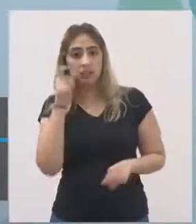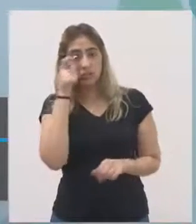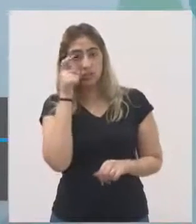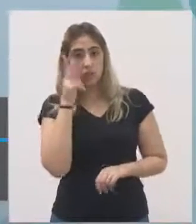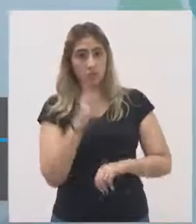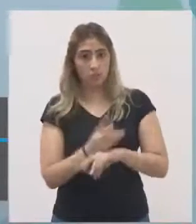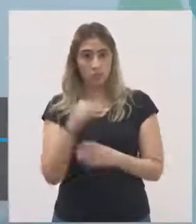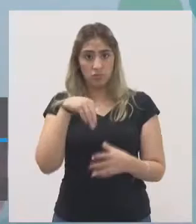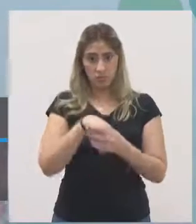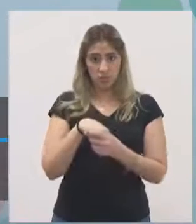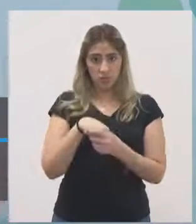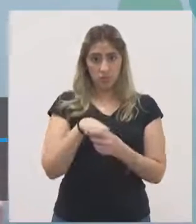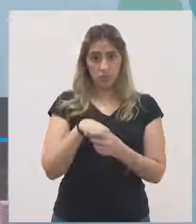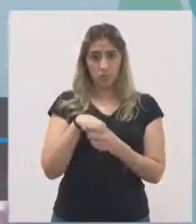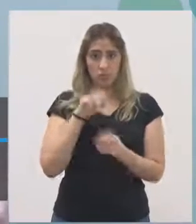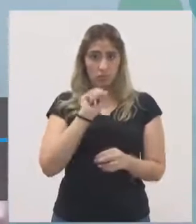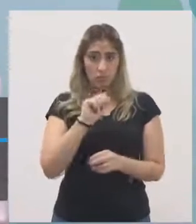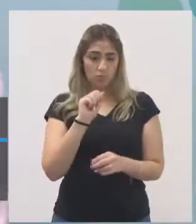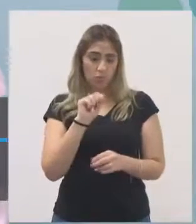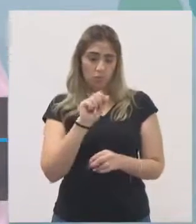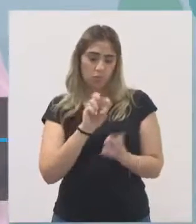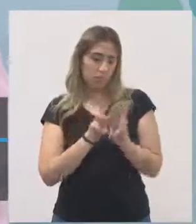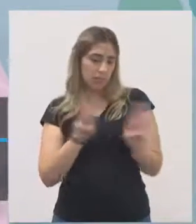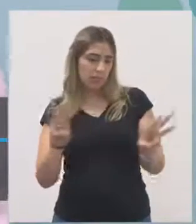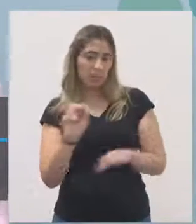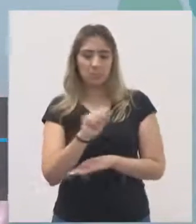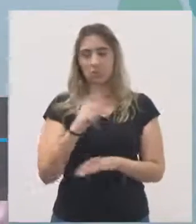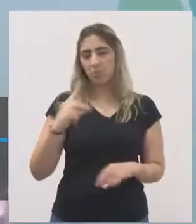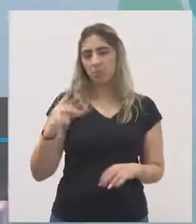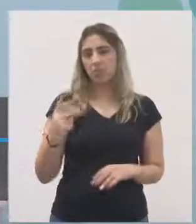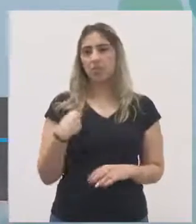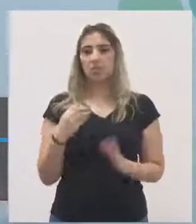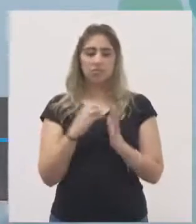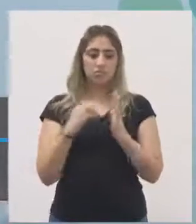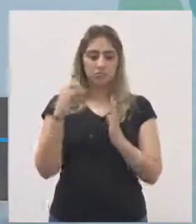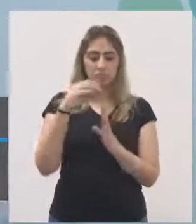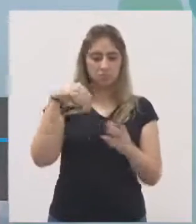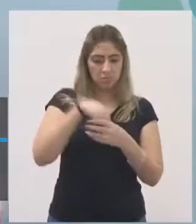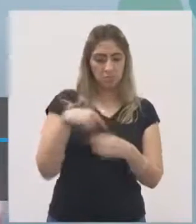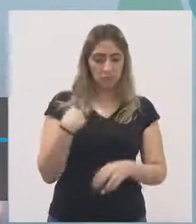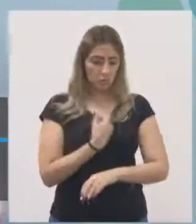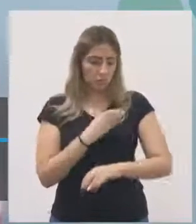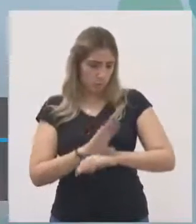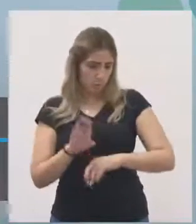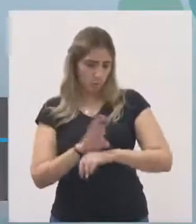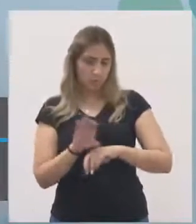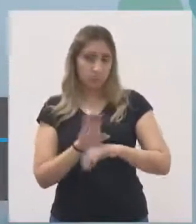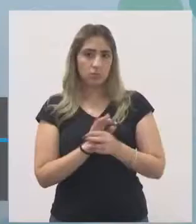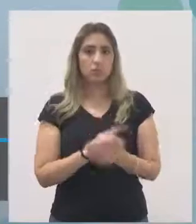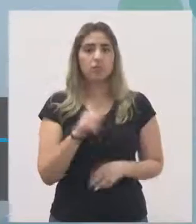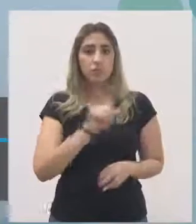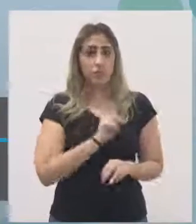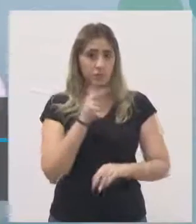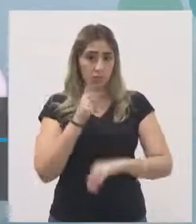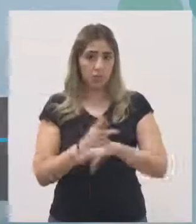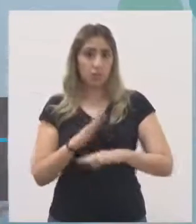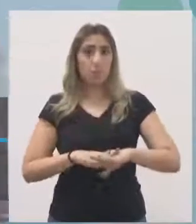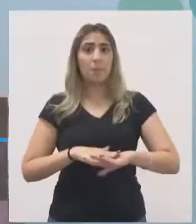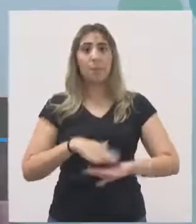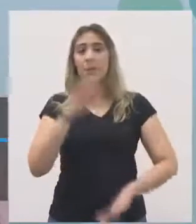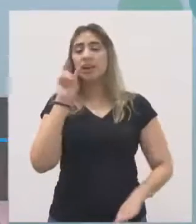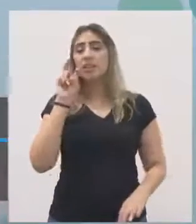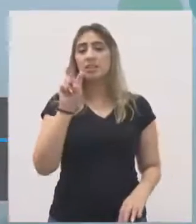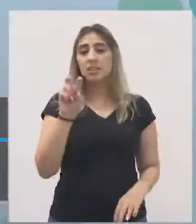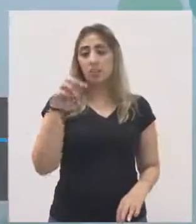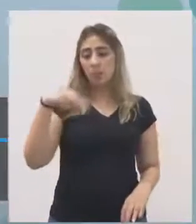vídeo dentro de uma plataforma, no nosso caso aqui, o Ambiente Virtual de Aprendizagem nos nossos cursos, se você tem um vídeo aí de mais de